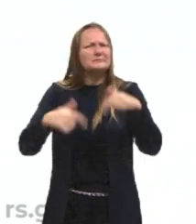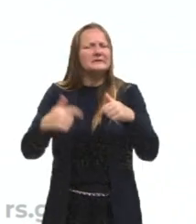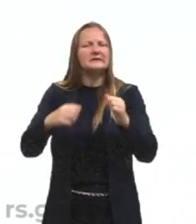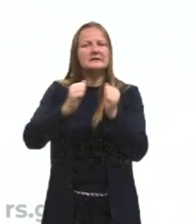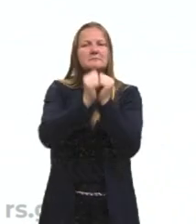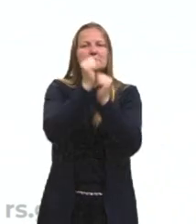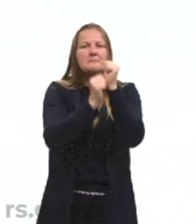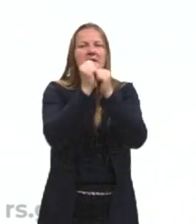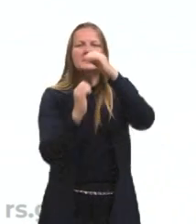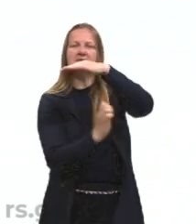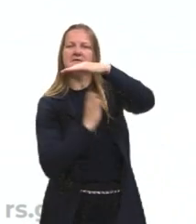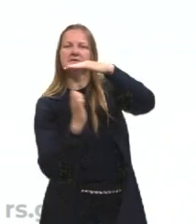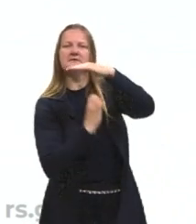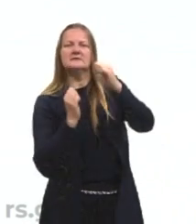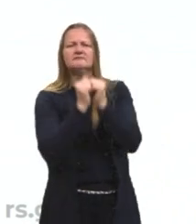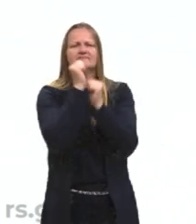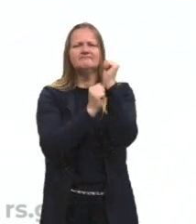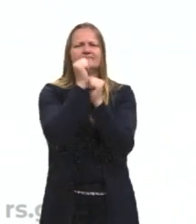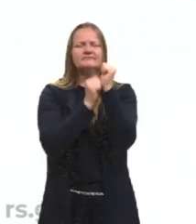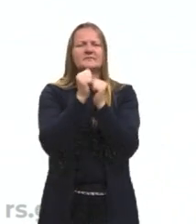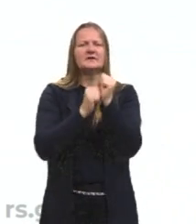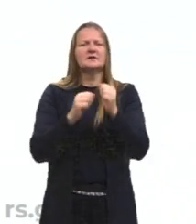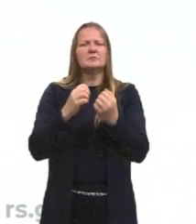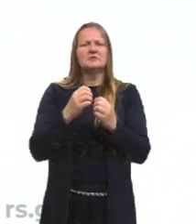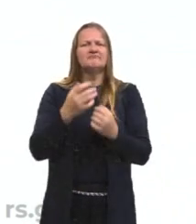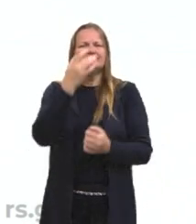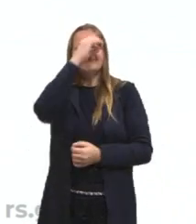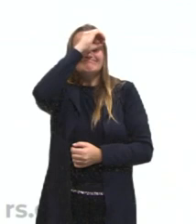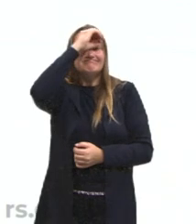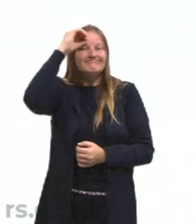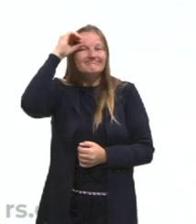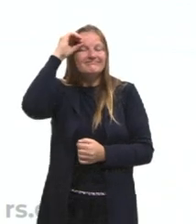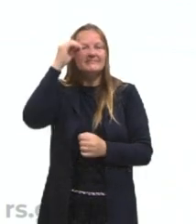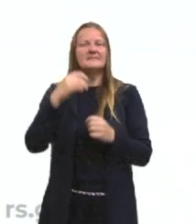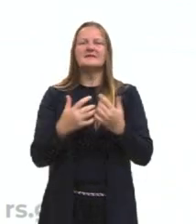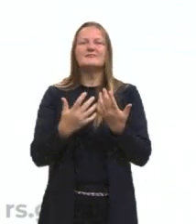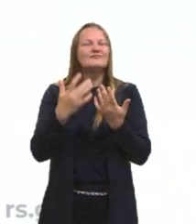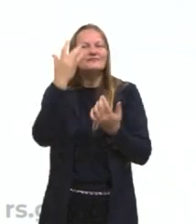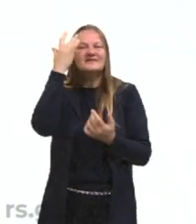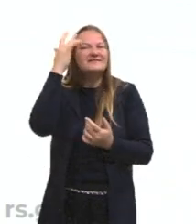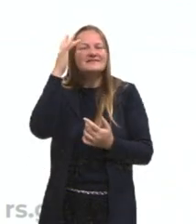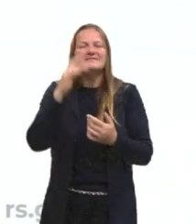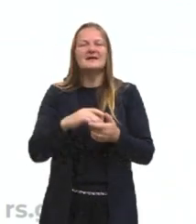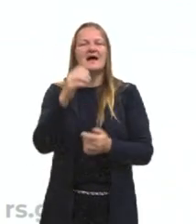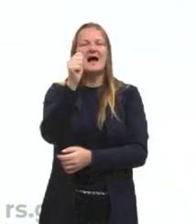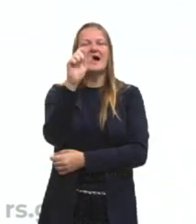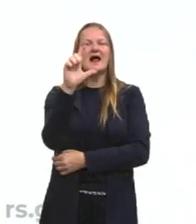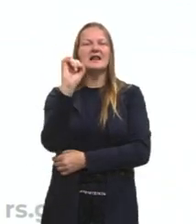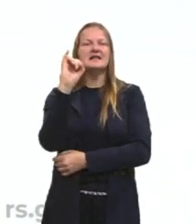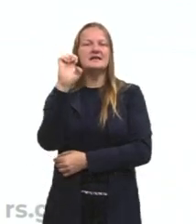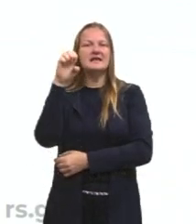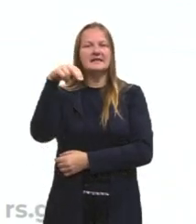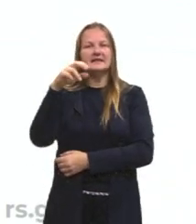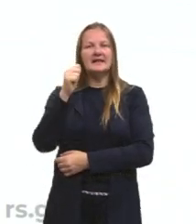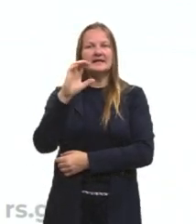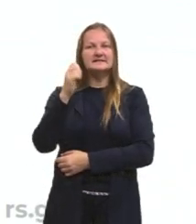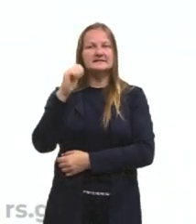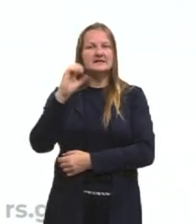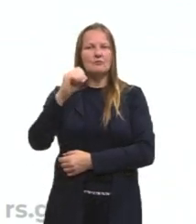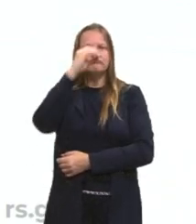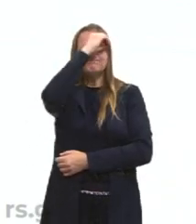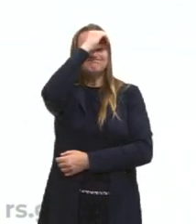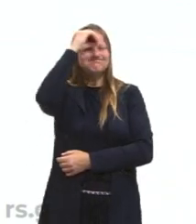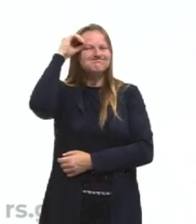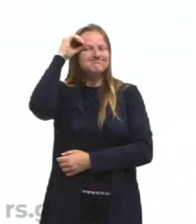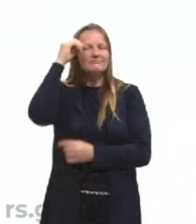as questões da alienação a venda da força do trabalho e também não discutimos essa aula número 7 o trabalho na